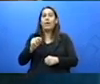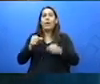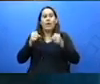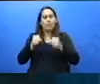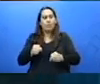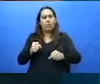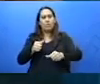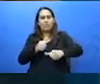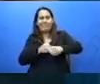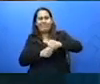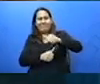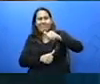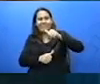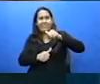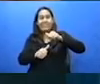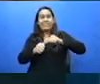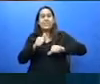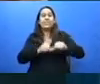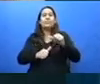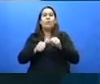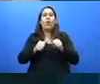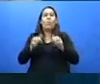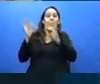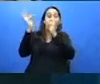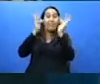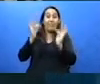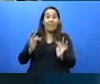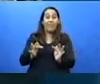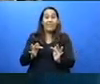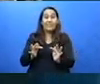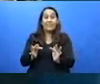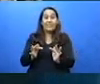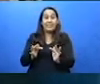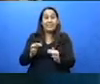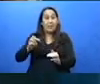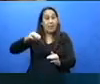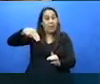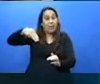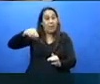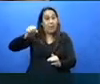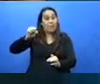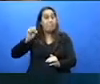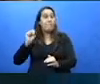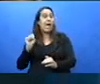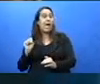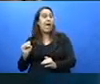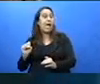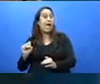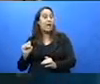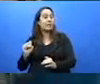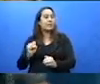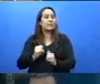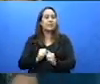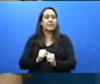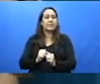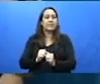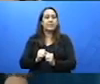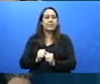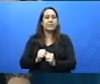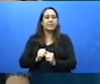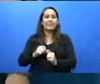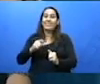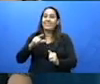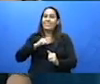ser aquilo que vai te fazer feliz. Vamos ver, mas quando eu era criança existia